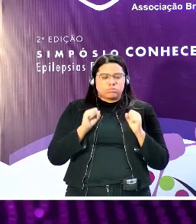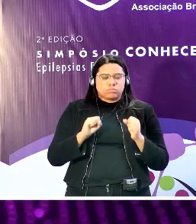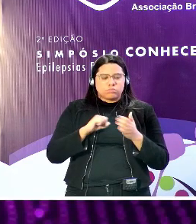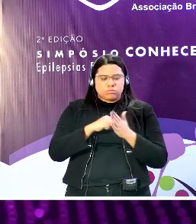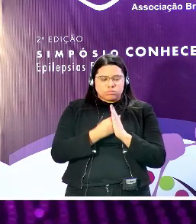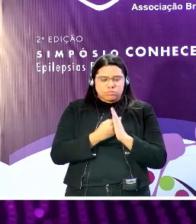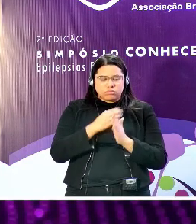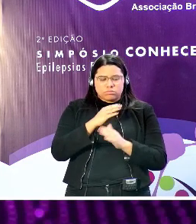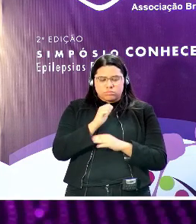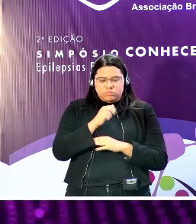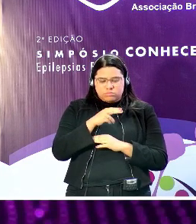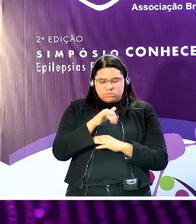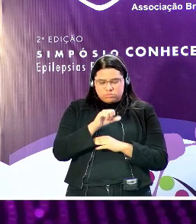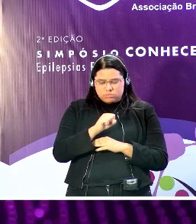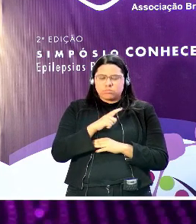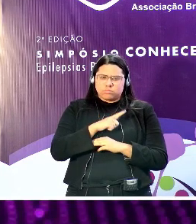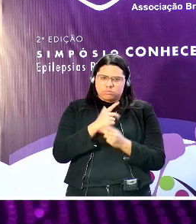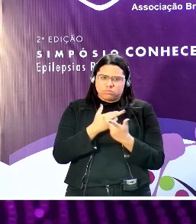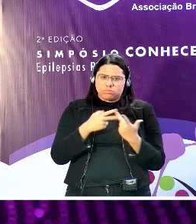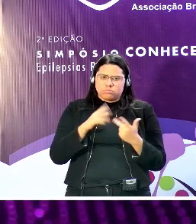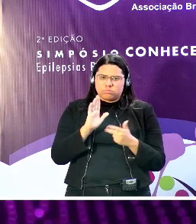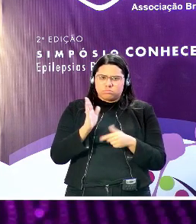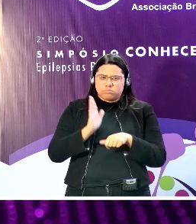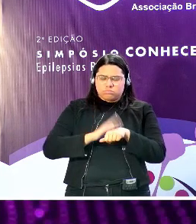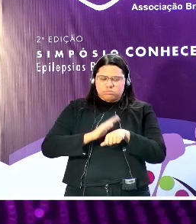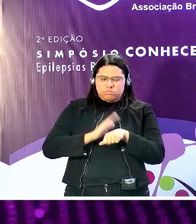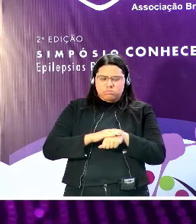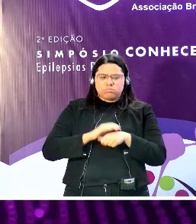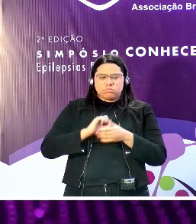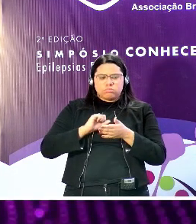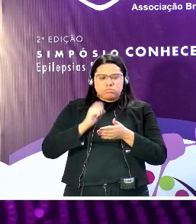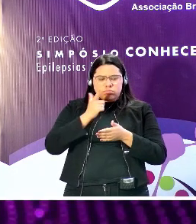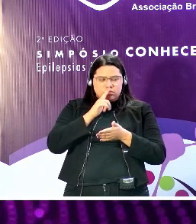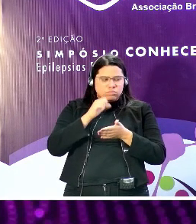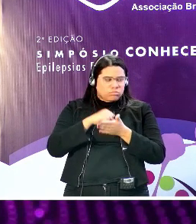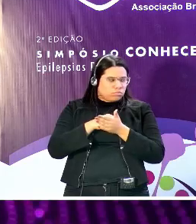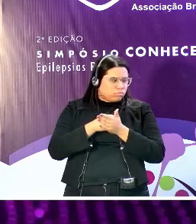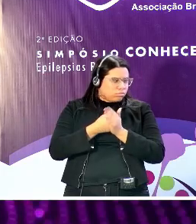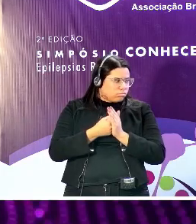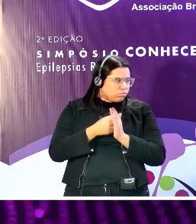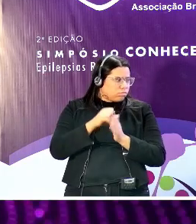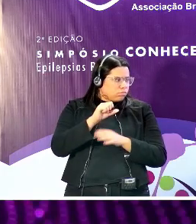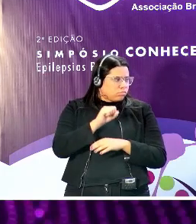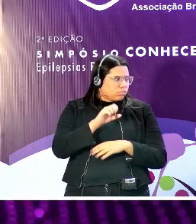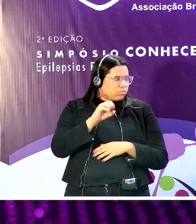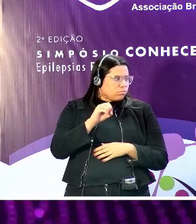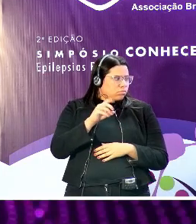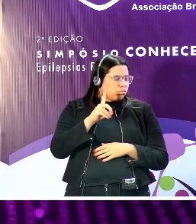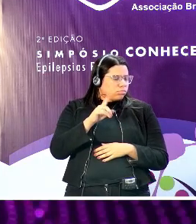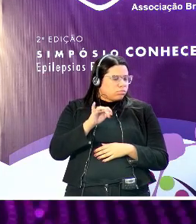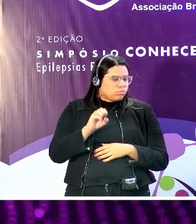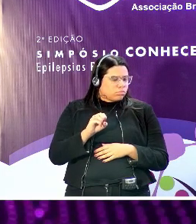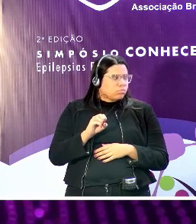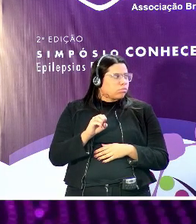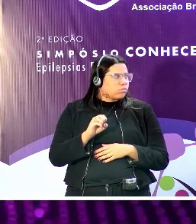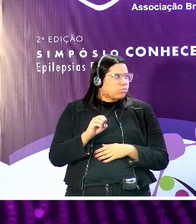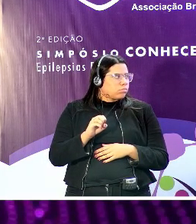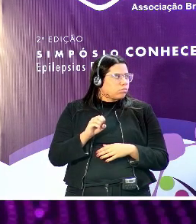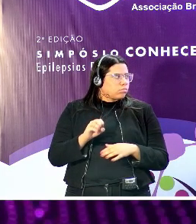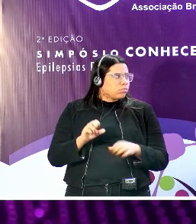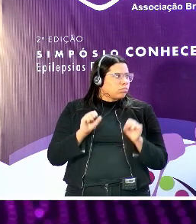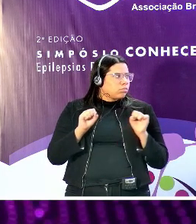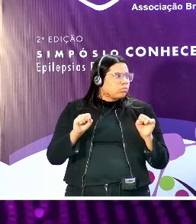que fazem isso, que bloqueiam esses canais do sódio e impedem